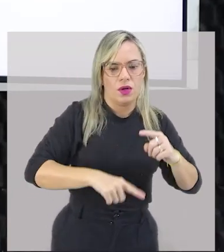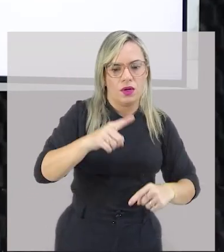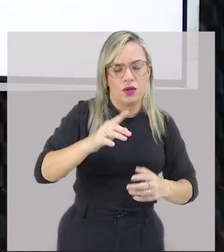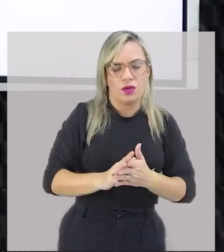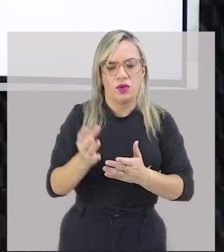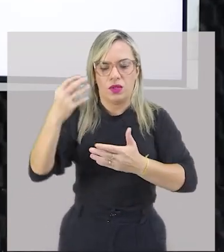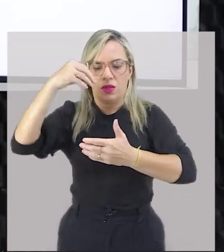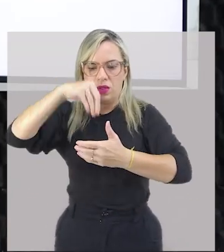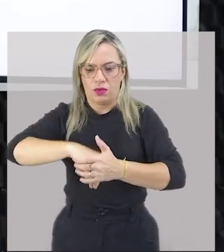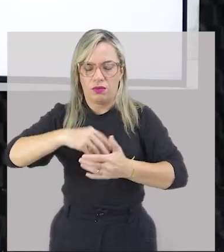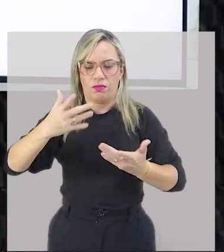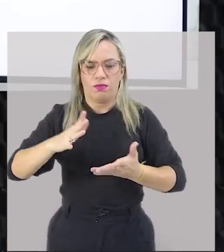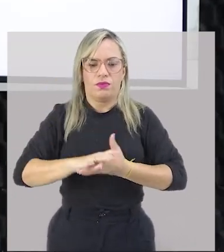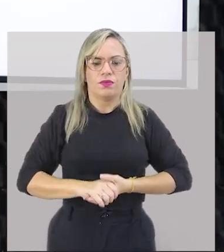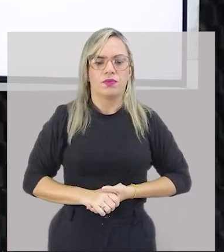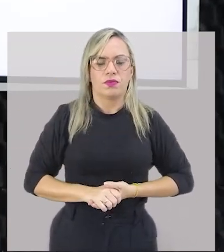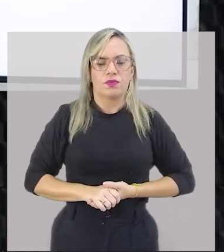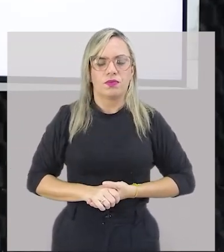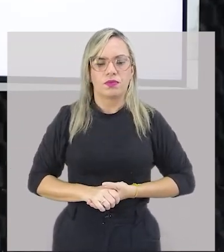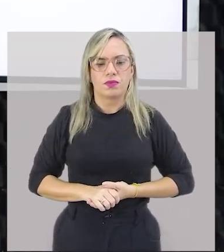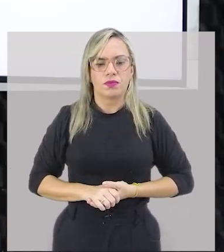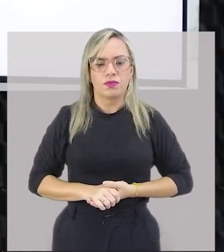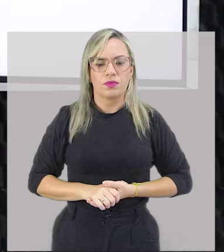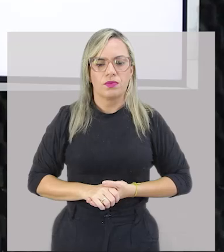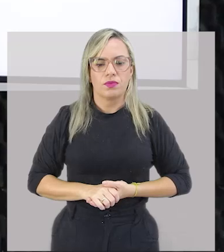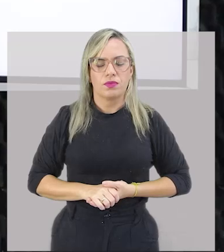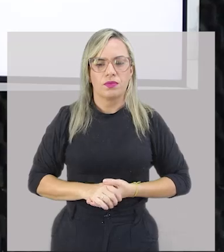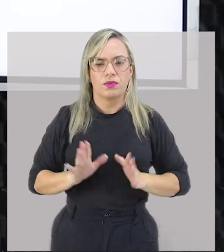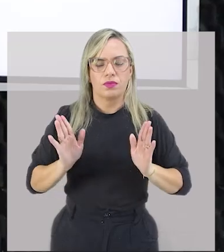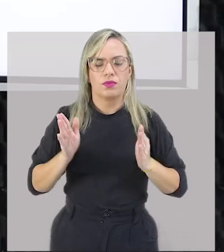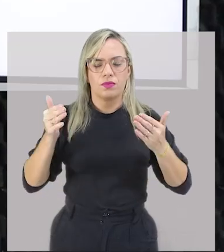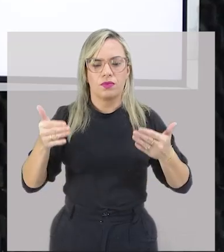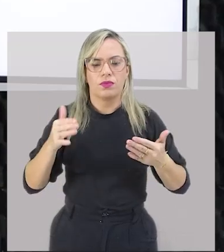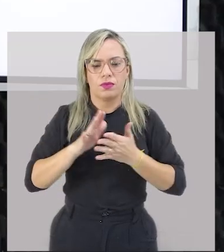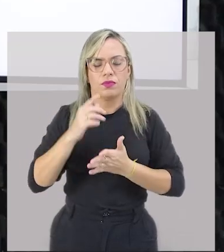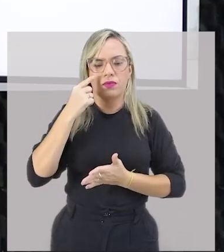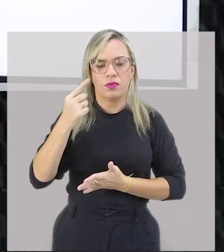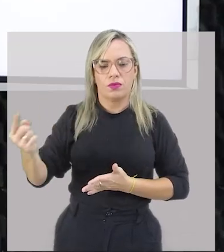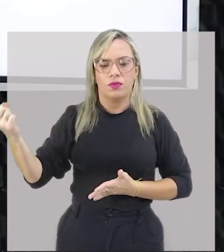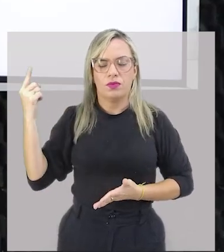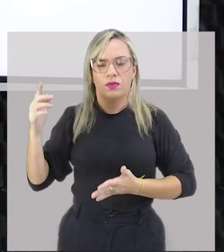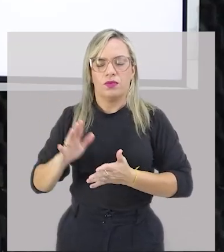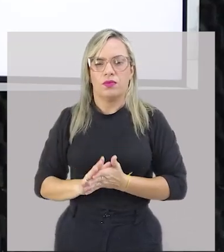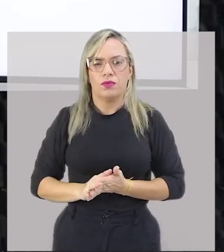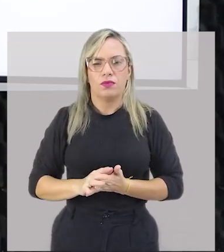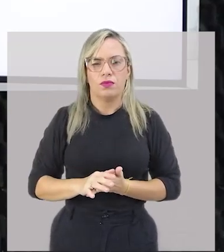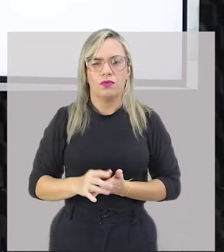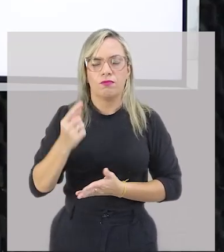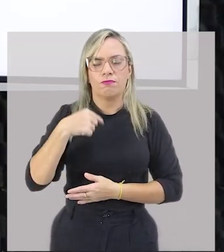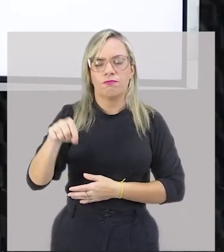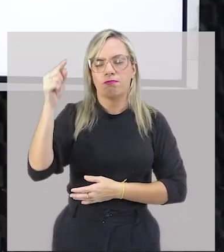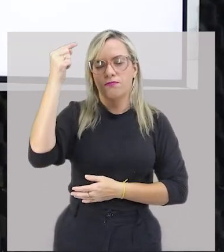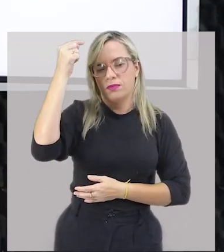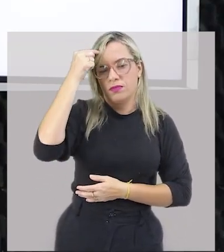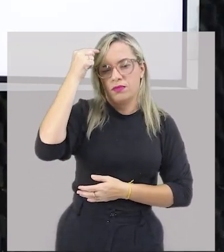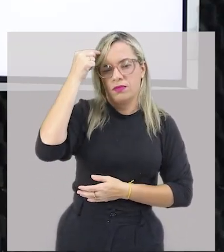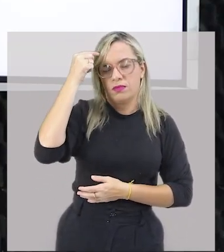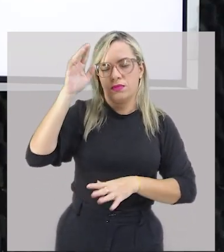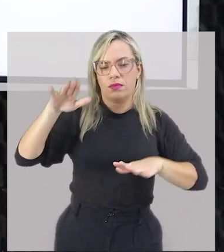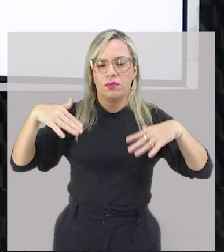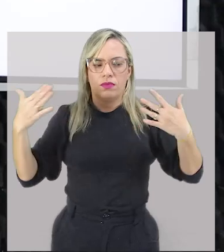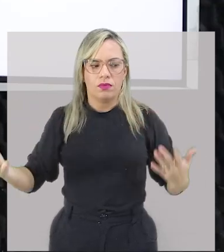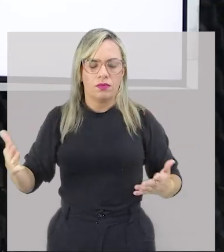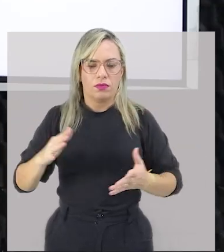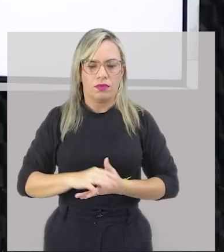mergulhados nele. Então, prestem atenção aqui, ó. Vamos supor que aqui